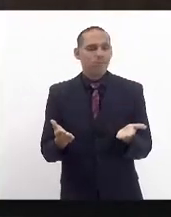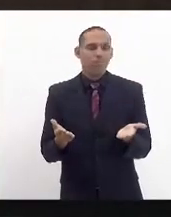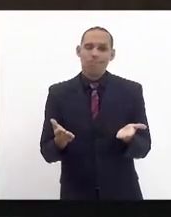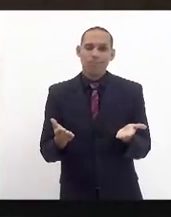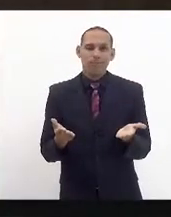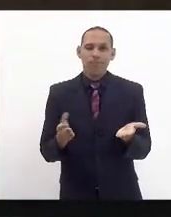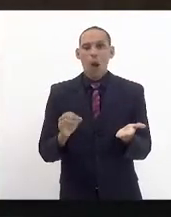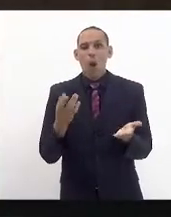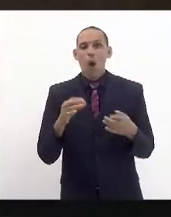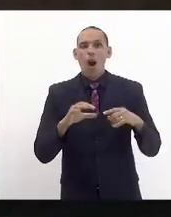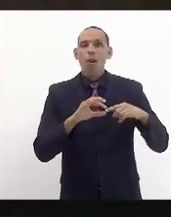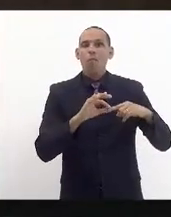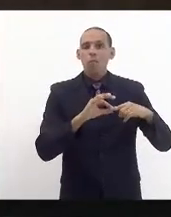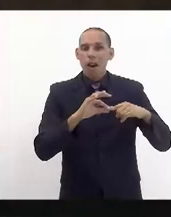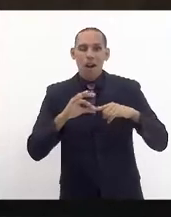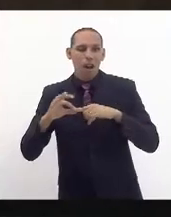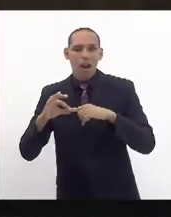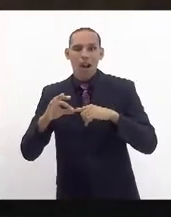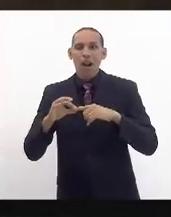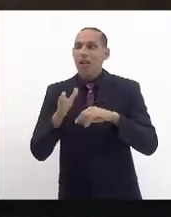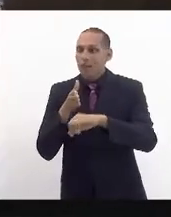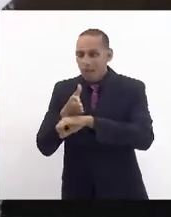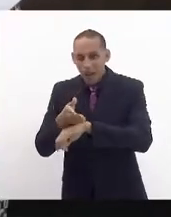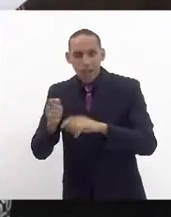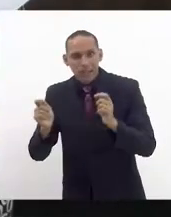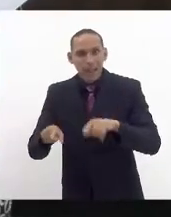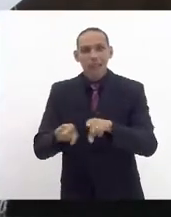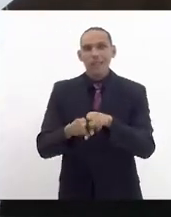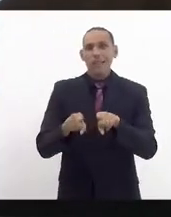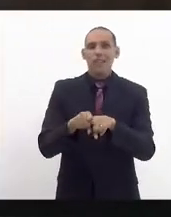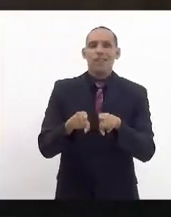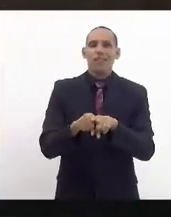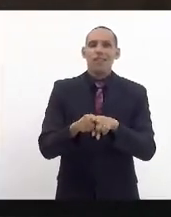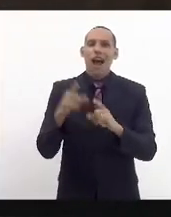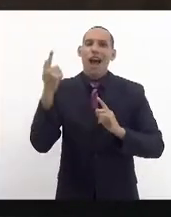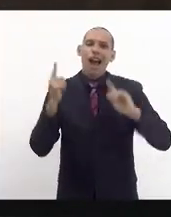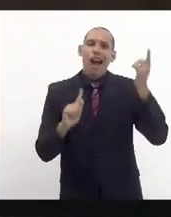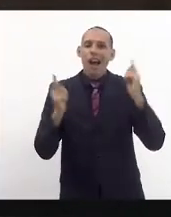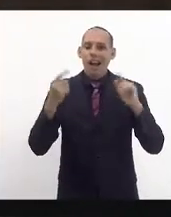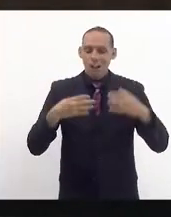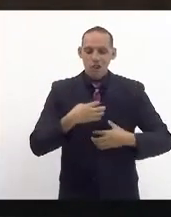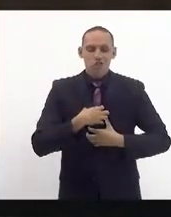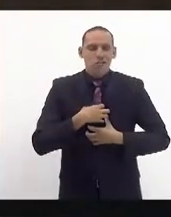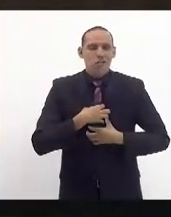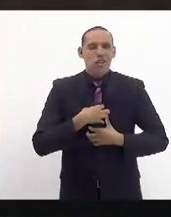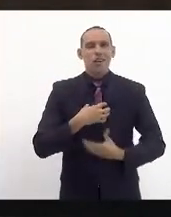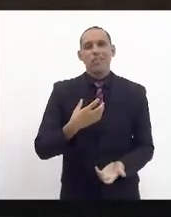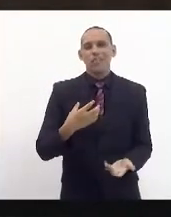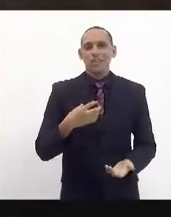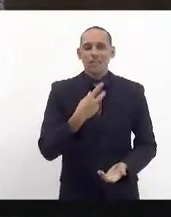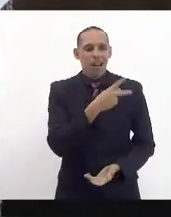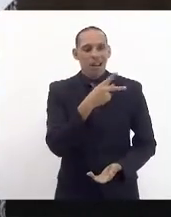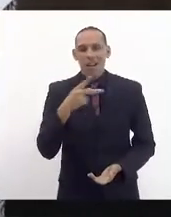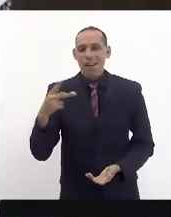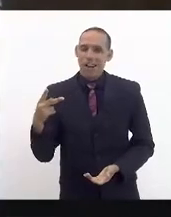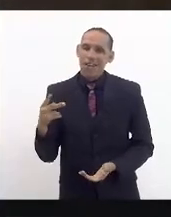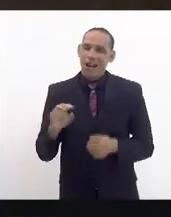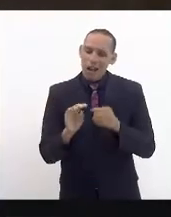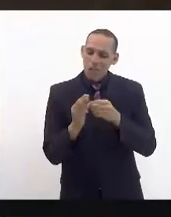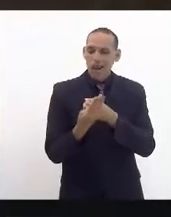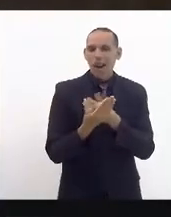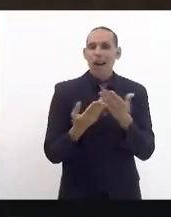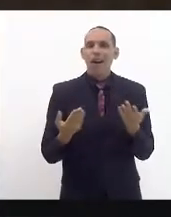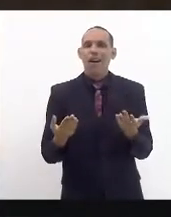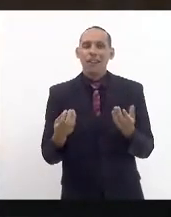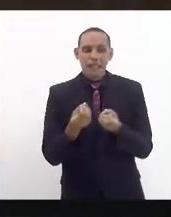e periféricas também pudessem participar e fazer o carnaval ao seu estilo, ao seu bairro, da forma e dando